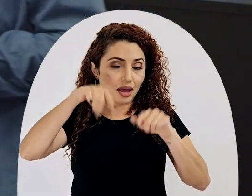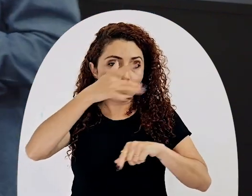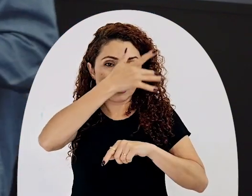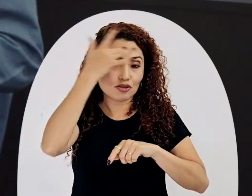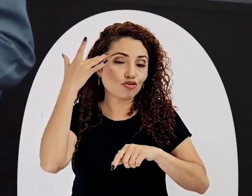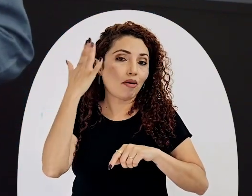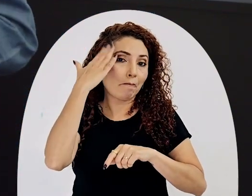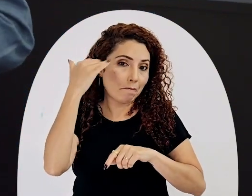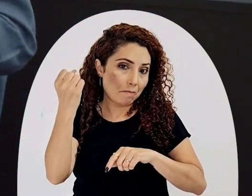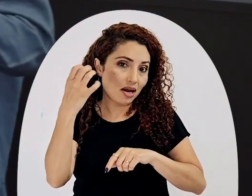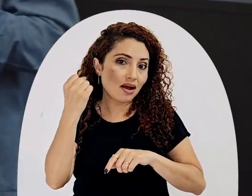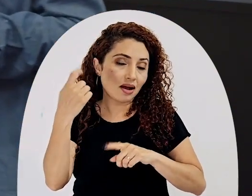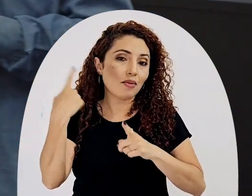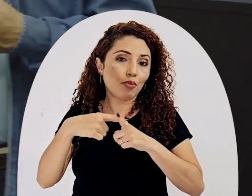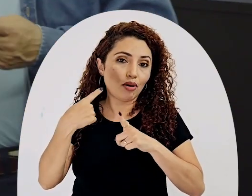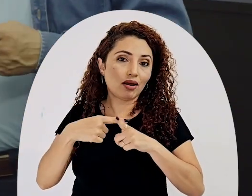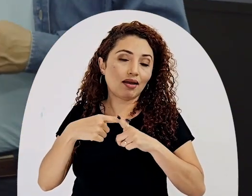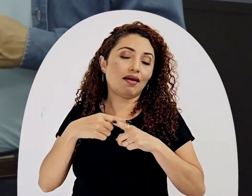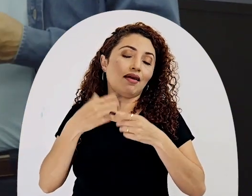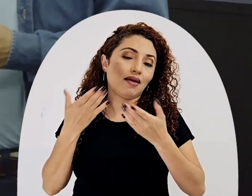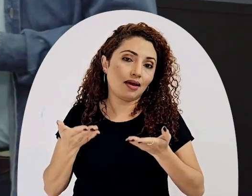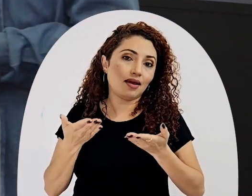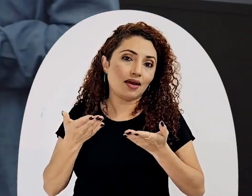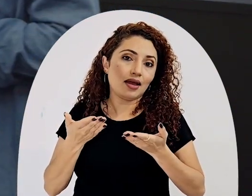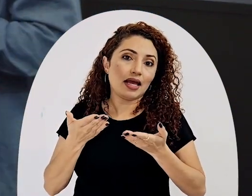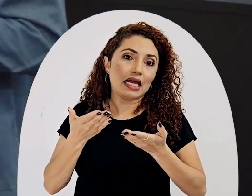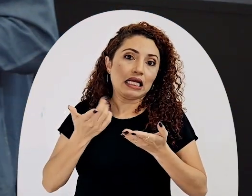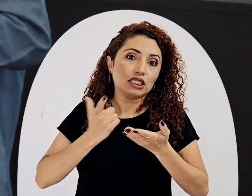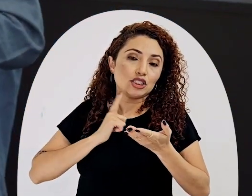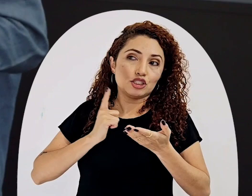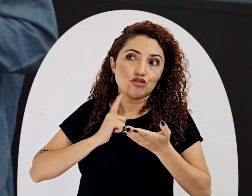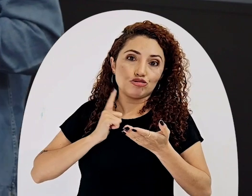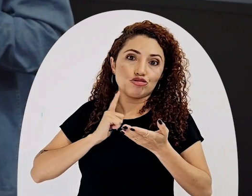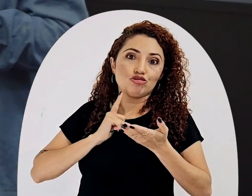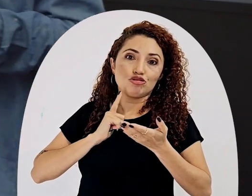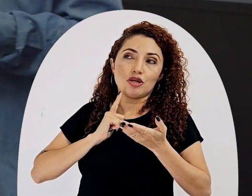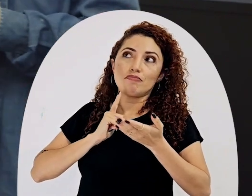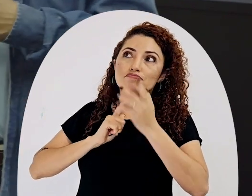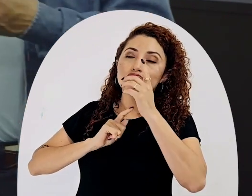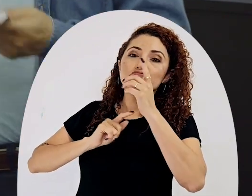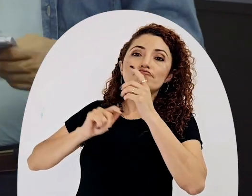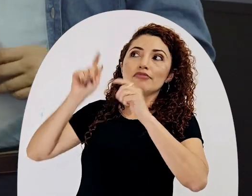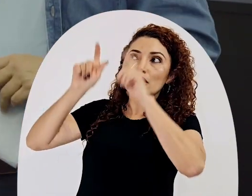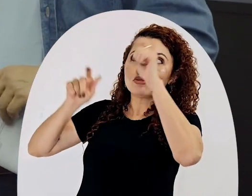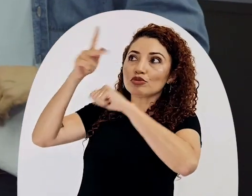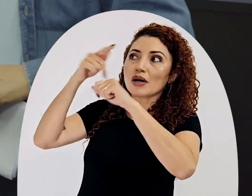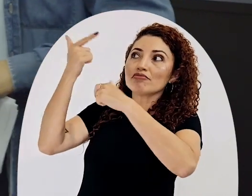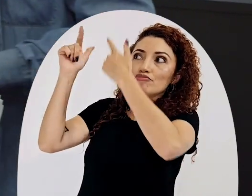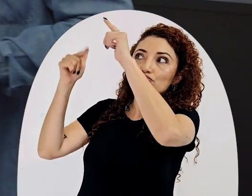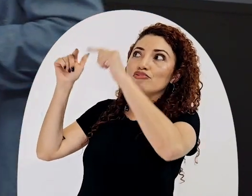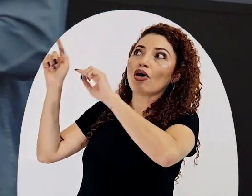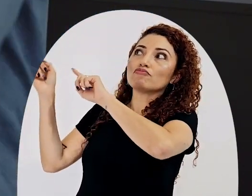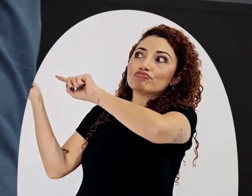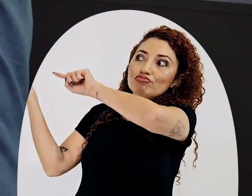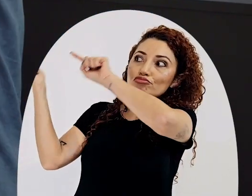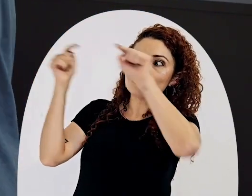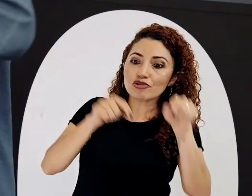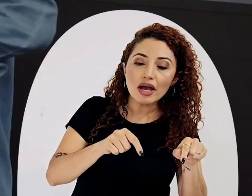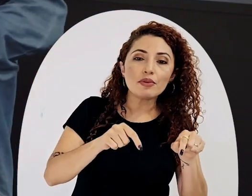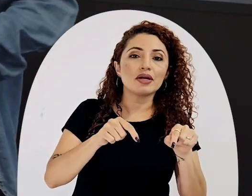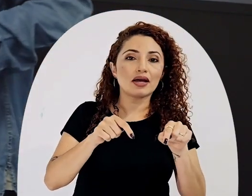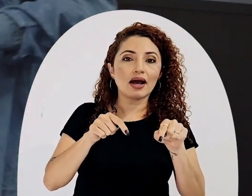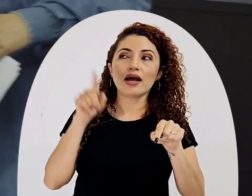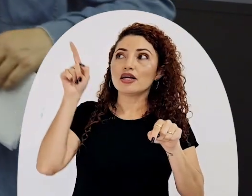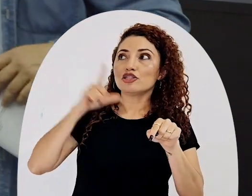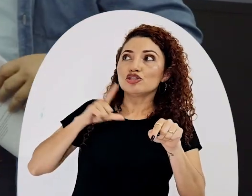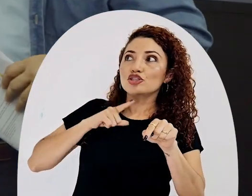por países que tinham essas características também, e os costumes acabam reverberando, né? E eu até vou chamar a Gláucia